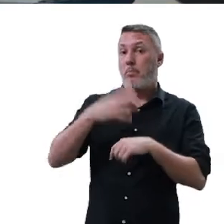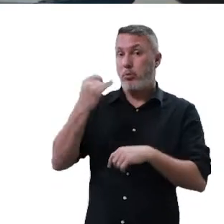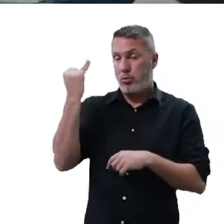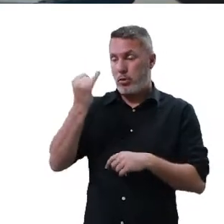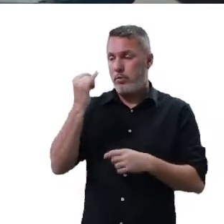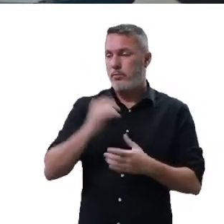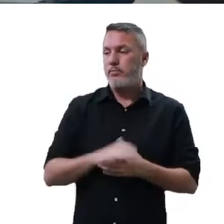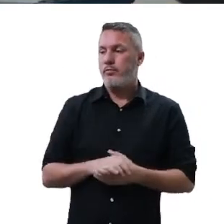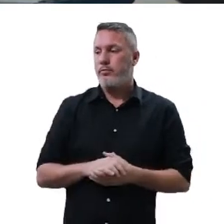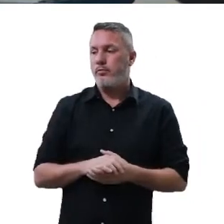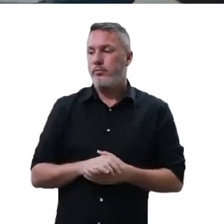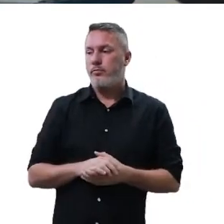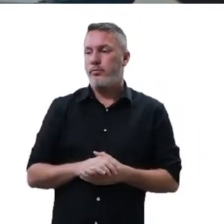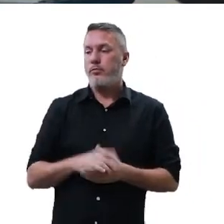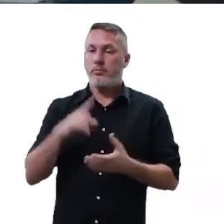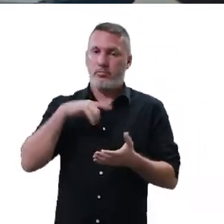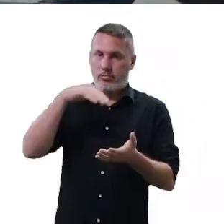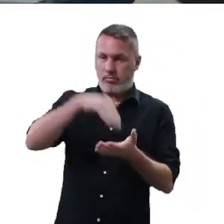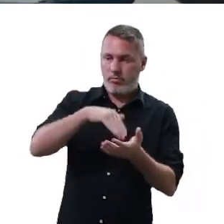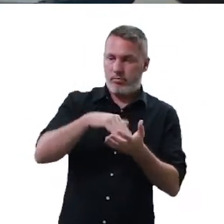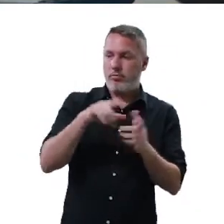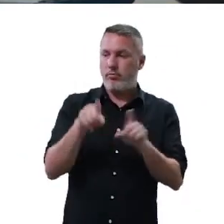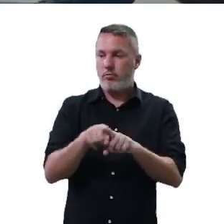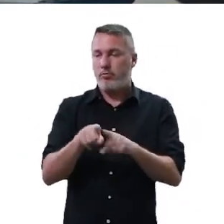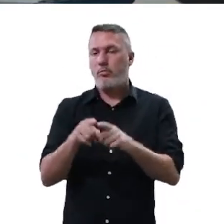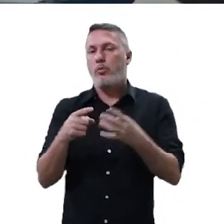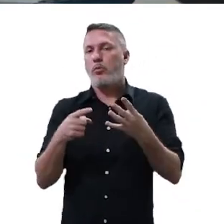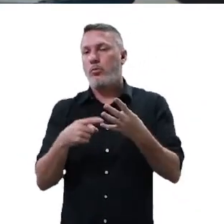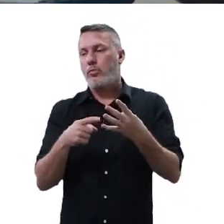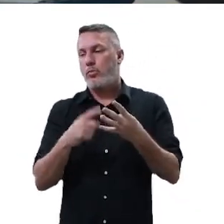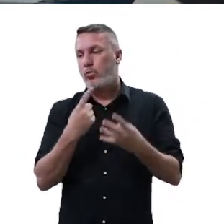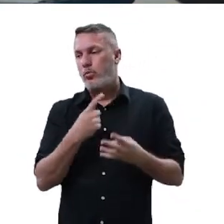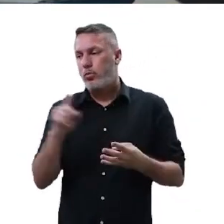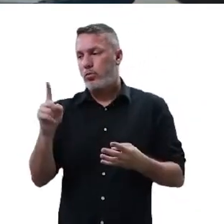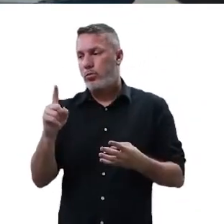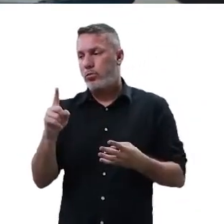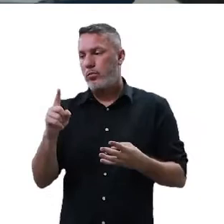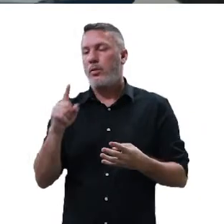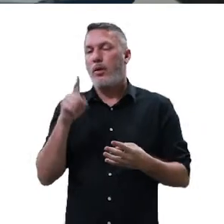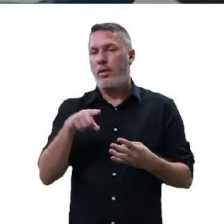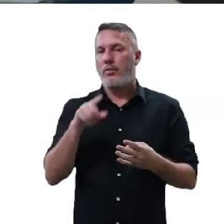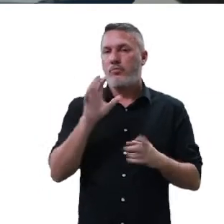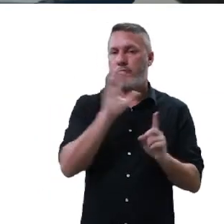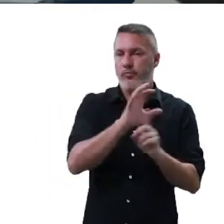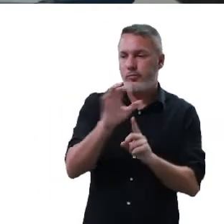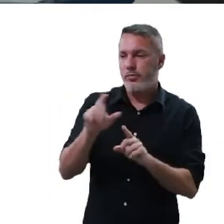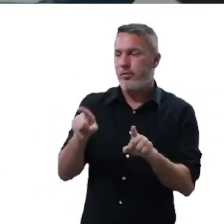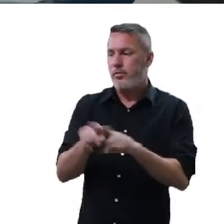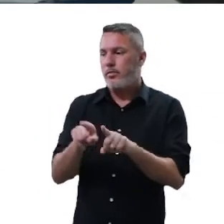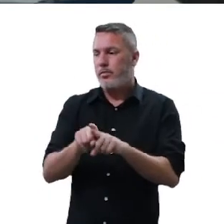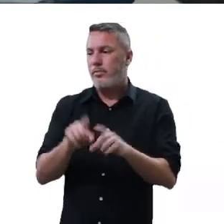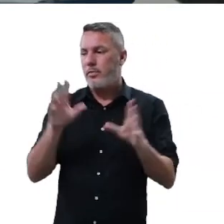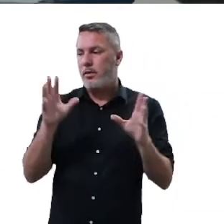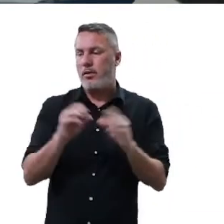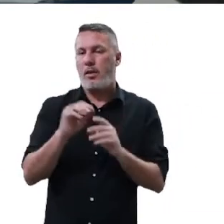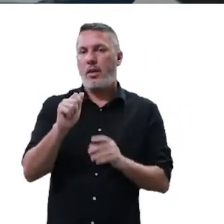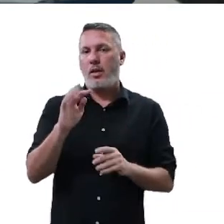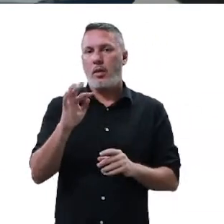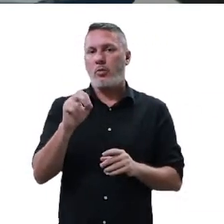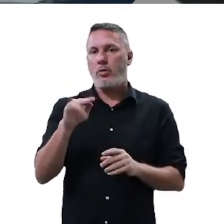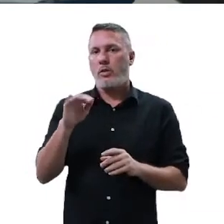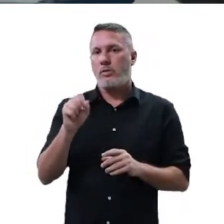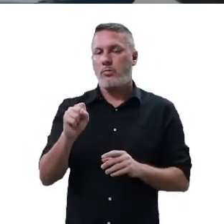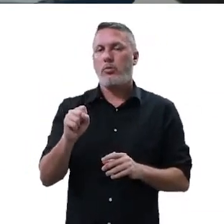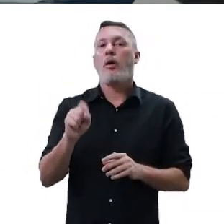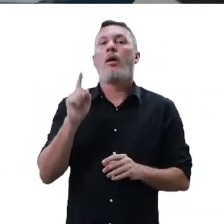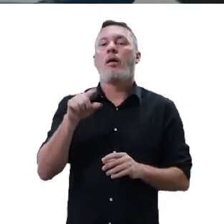esses dois camaradas, que eles são muito importantes, tanto Zenão como Parmênides, ok? E, por fim, a escola atomista, também